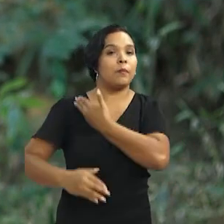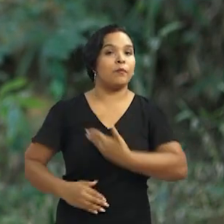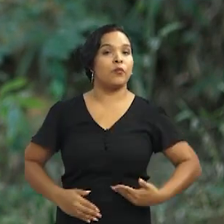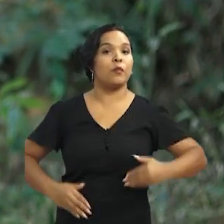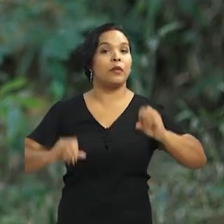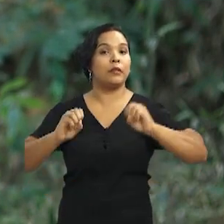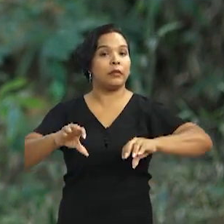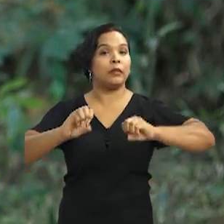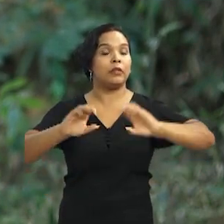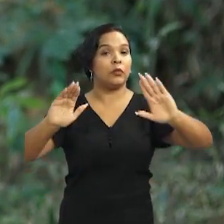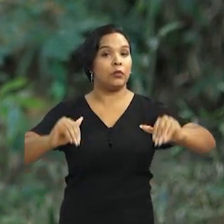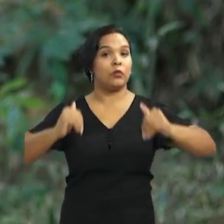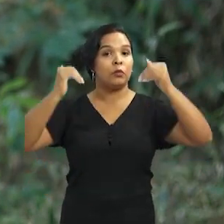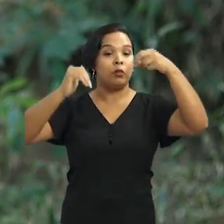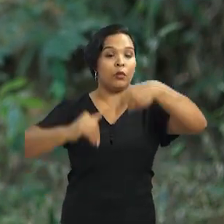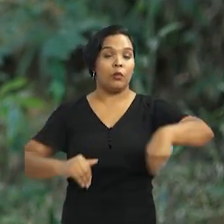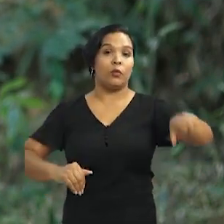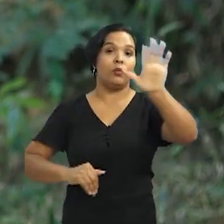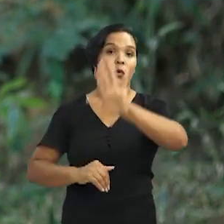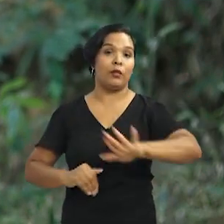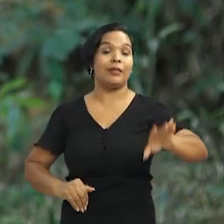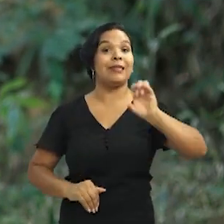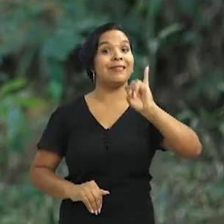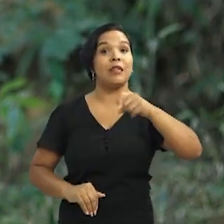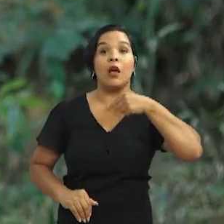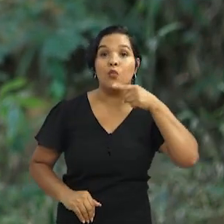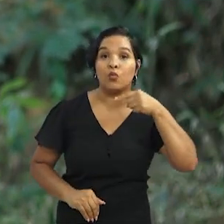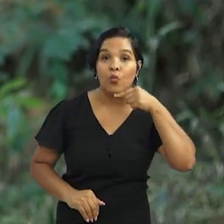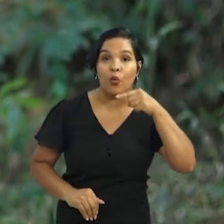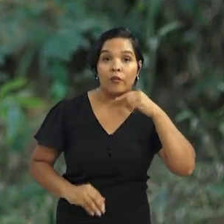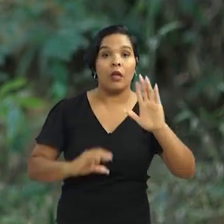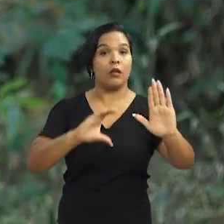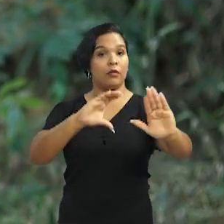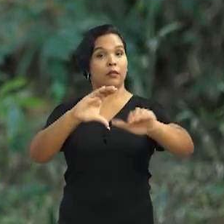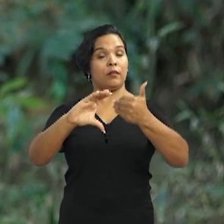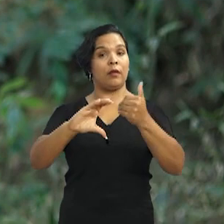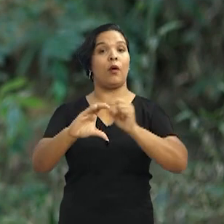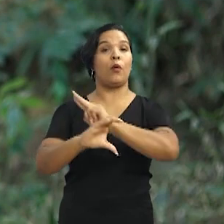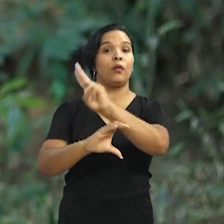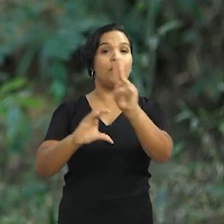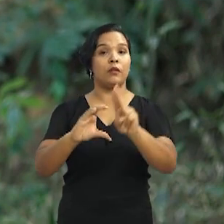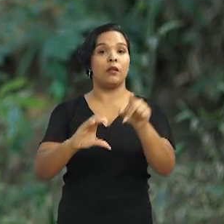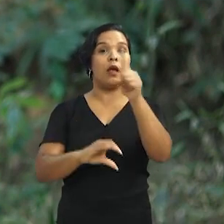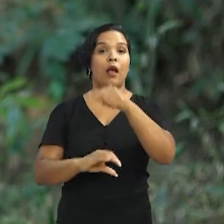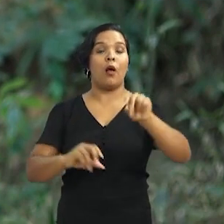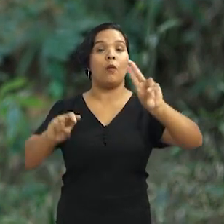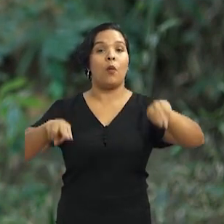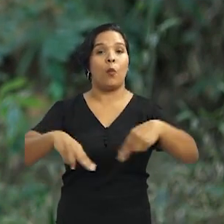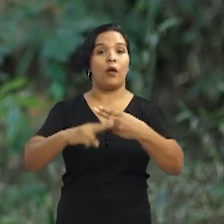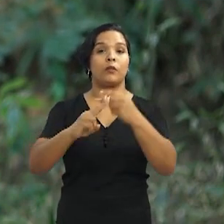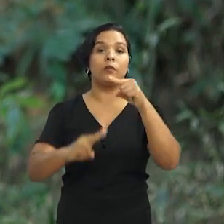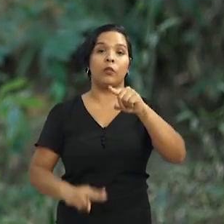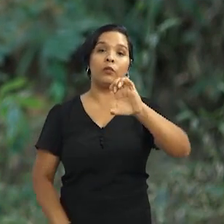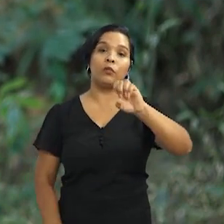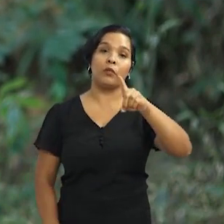nas instituições públicas de ensino superior nordestinas. Caso tenha alguma dúvida, envie um e-mail para